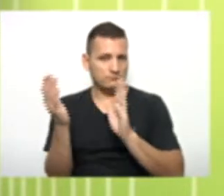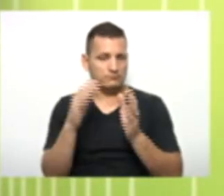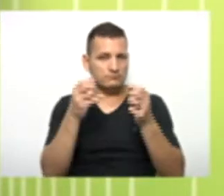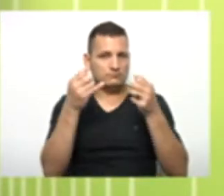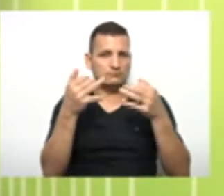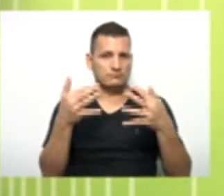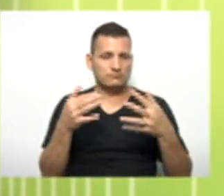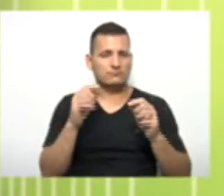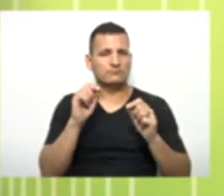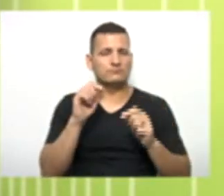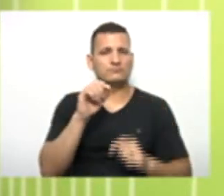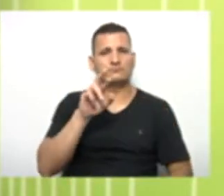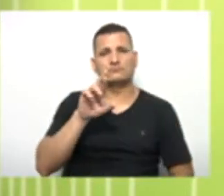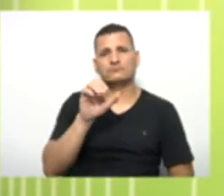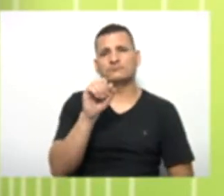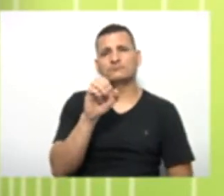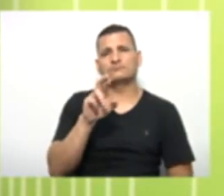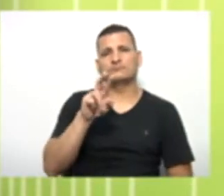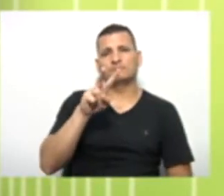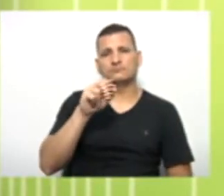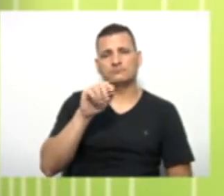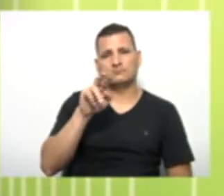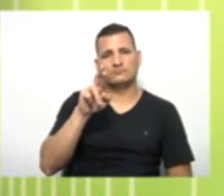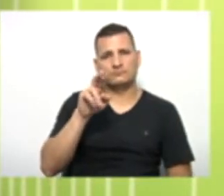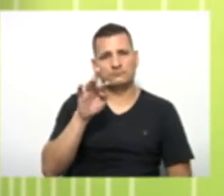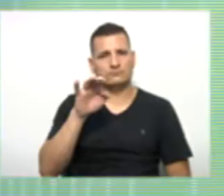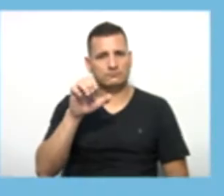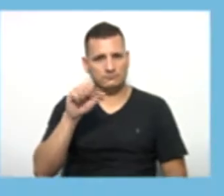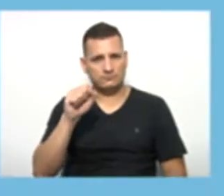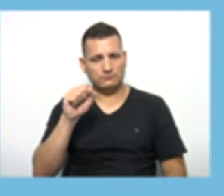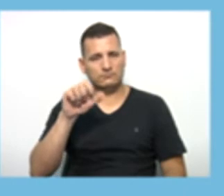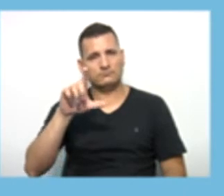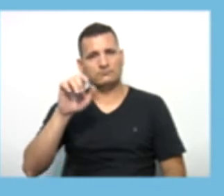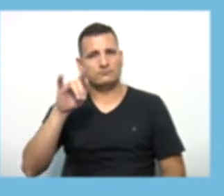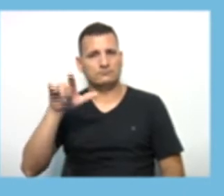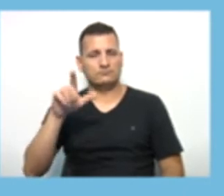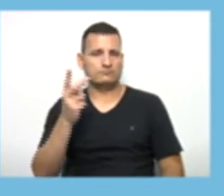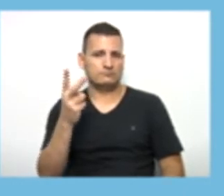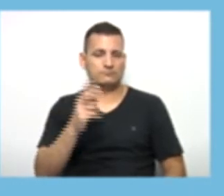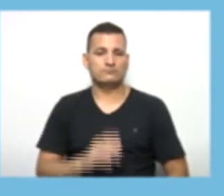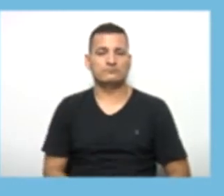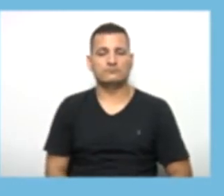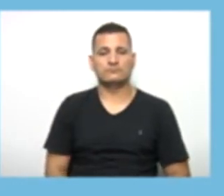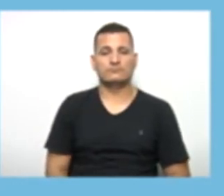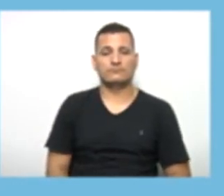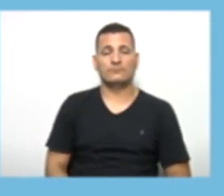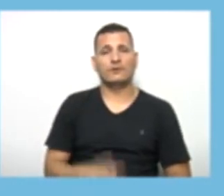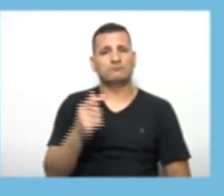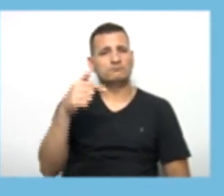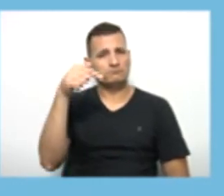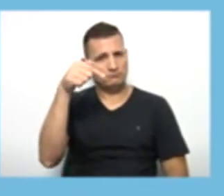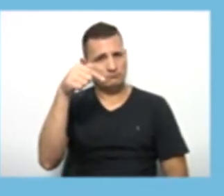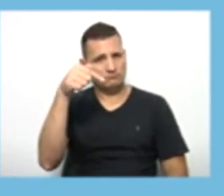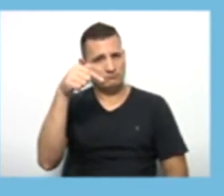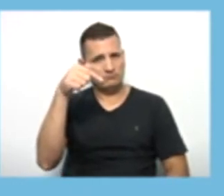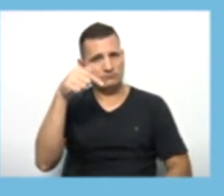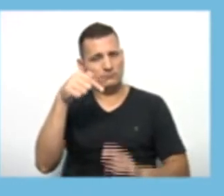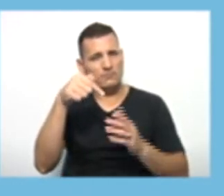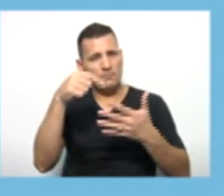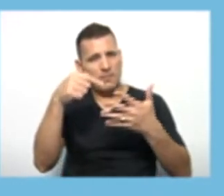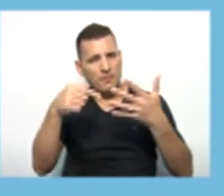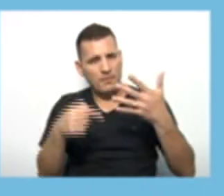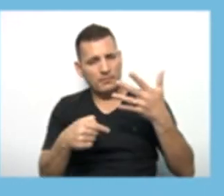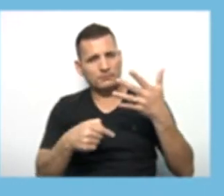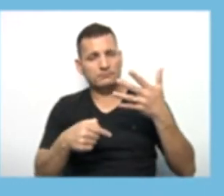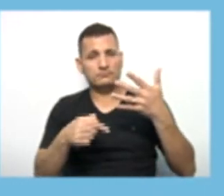o que seja reserva RATs e reserva legal. Entre os 7 princípios do cooperativismo estão